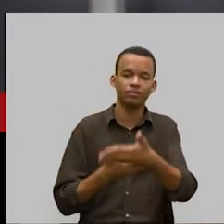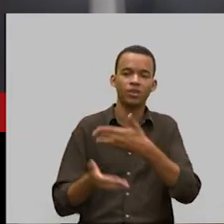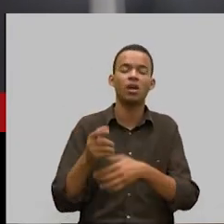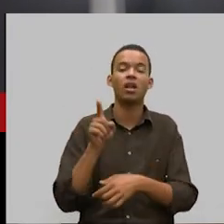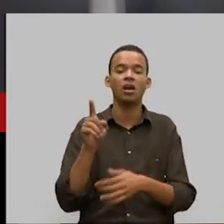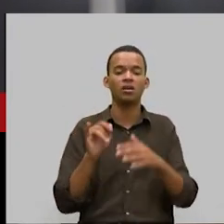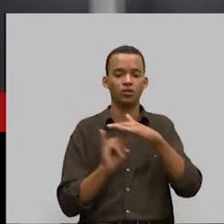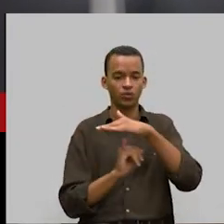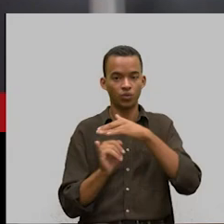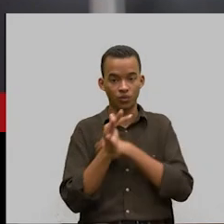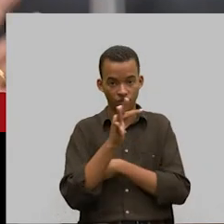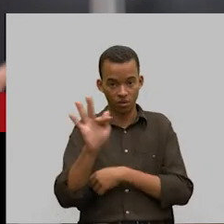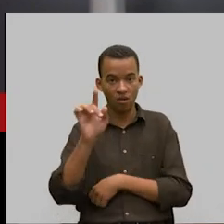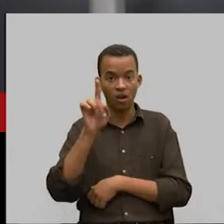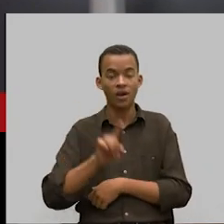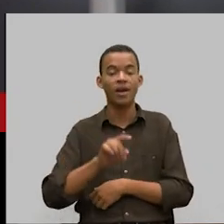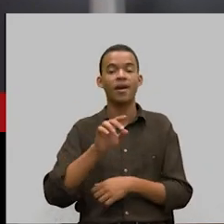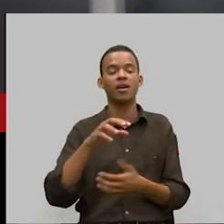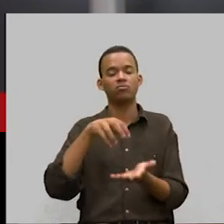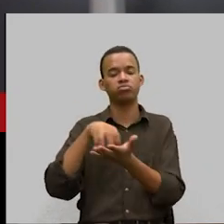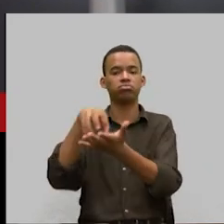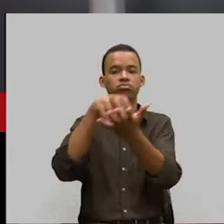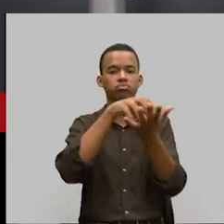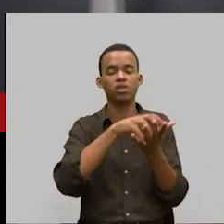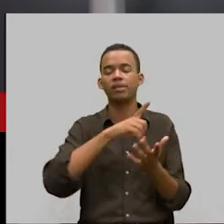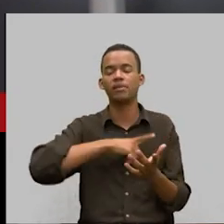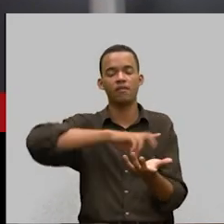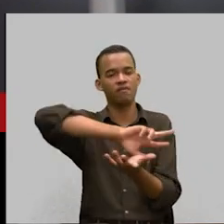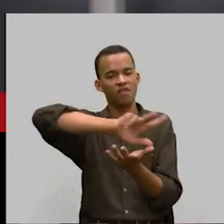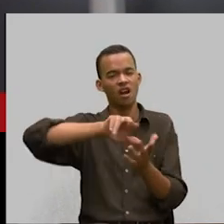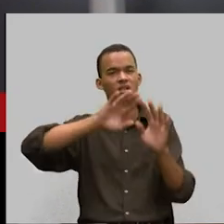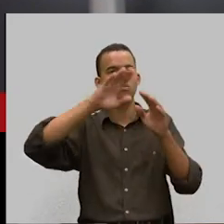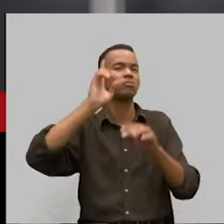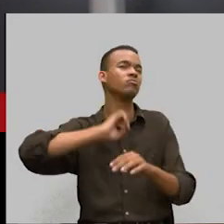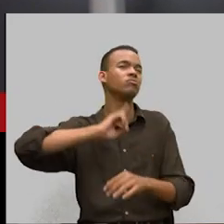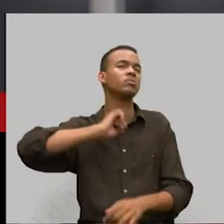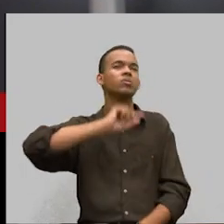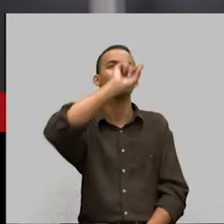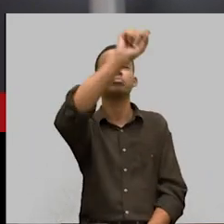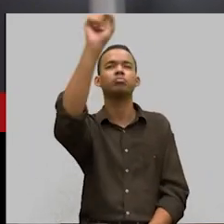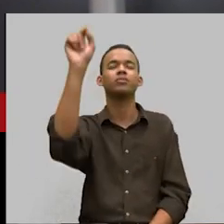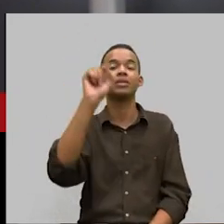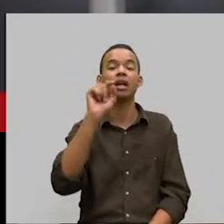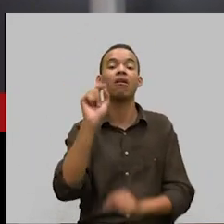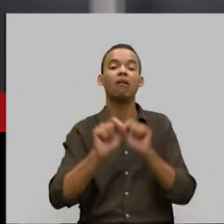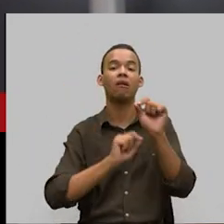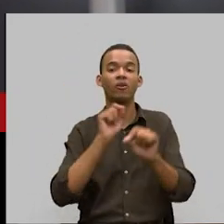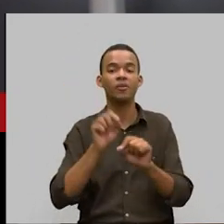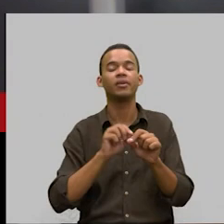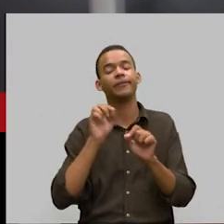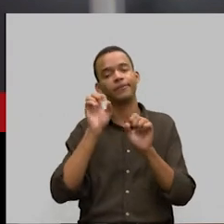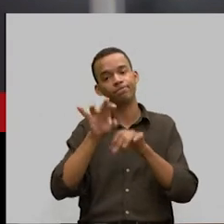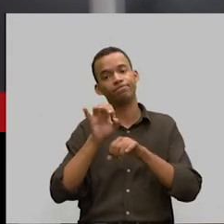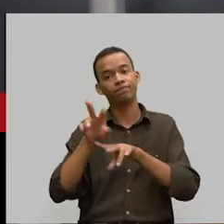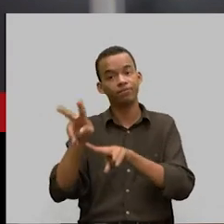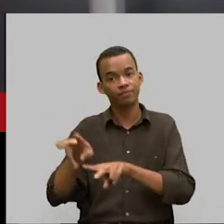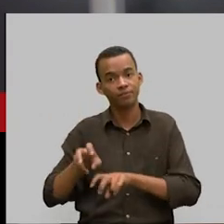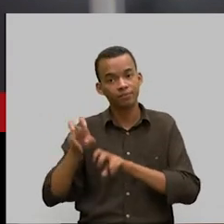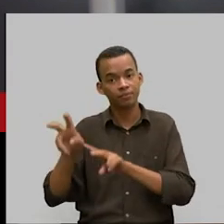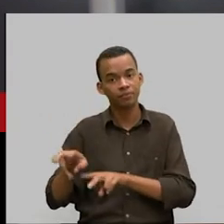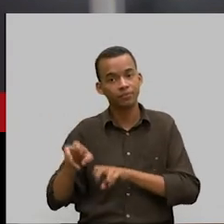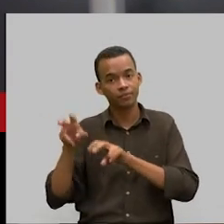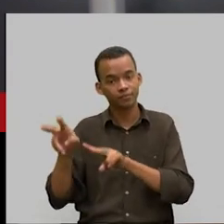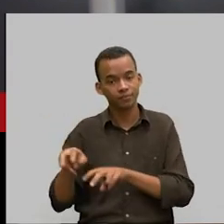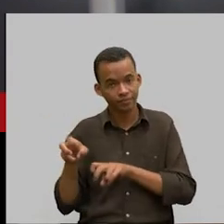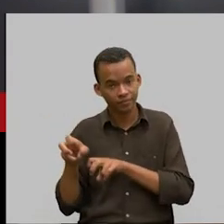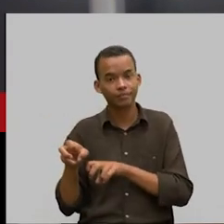somamos presentees em diversos cantos de Minas Gerais mas uma rede onde o ensino agrícola ele se